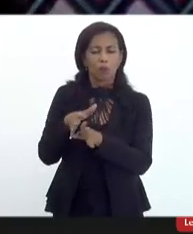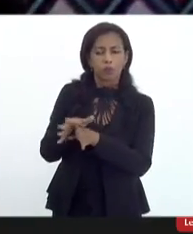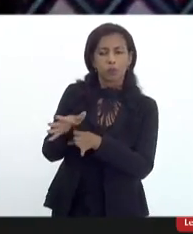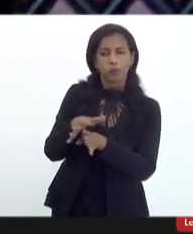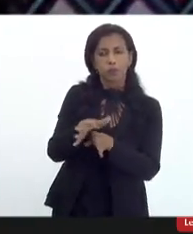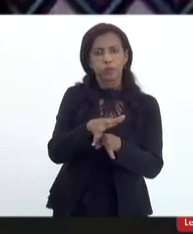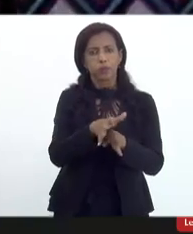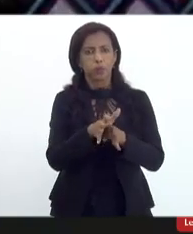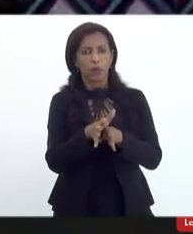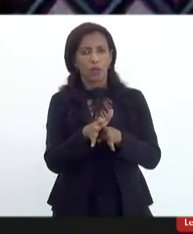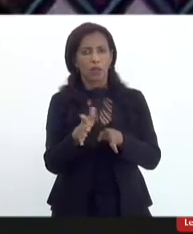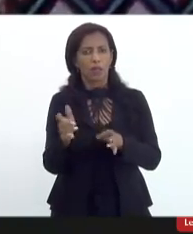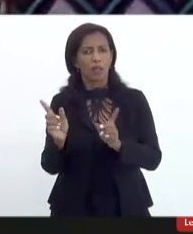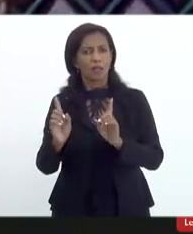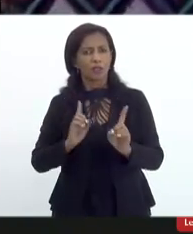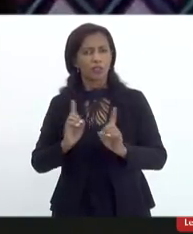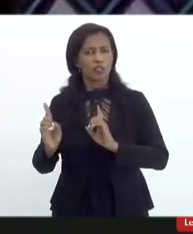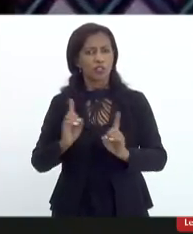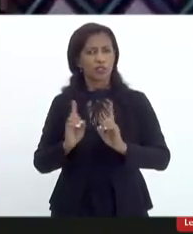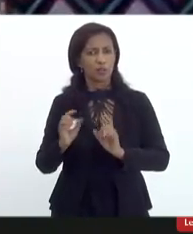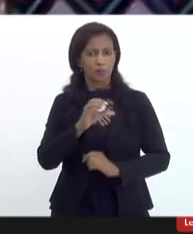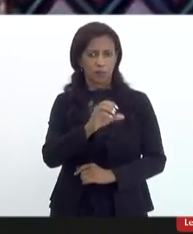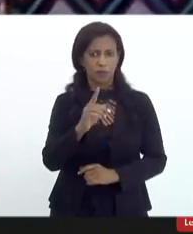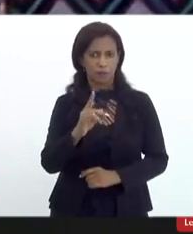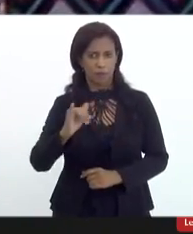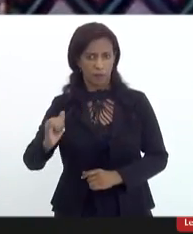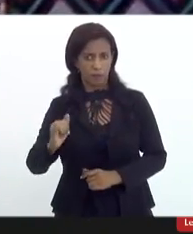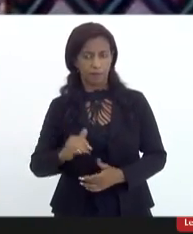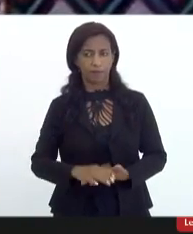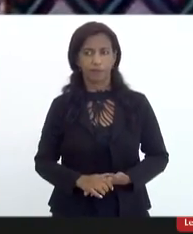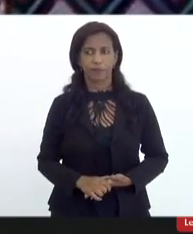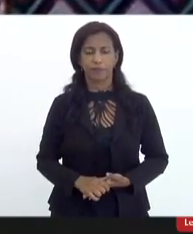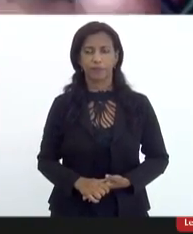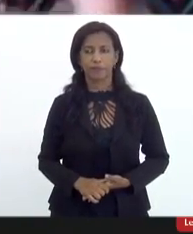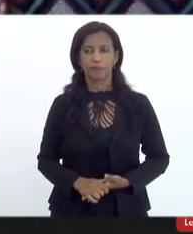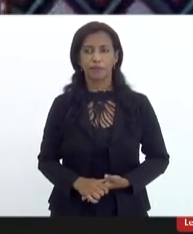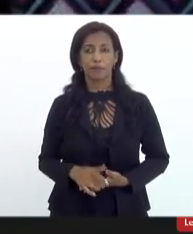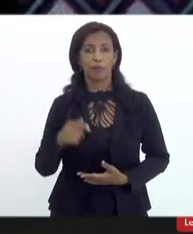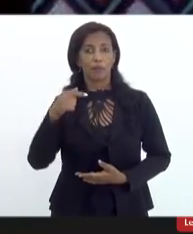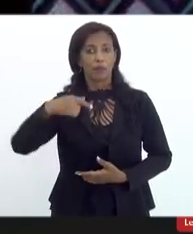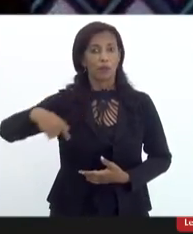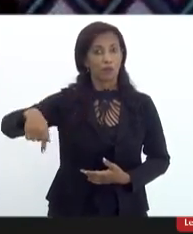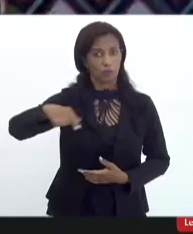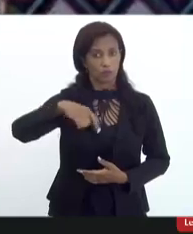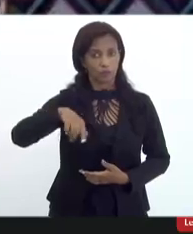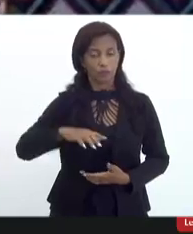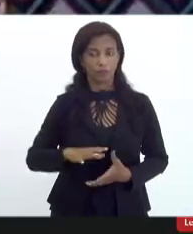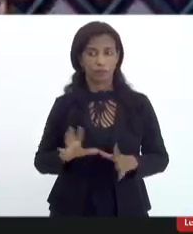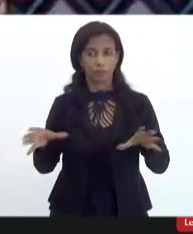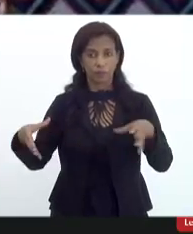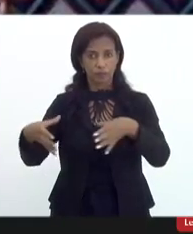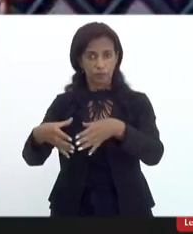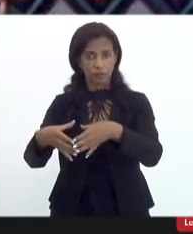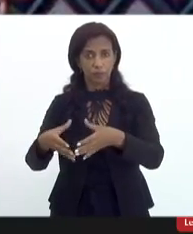oriente essa dinâmica da CPI, presidente, com essas